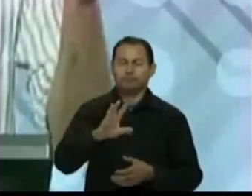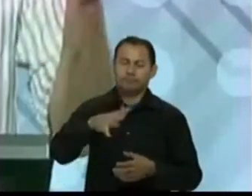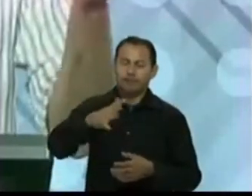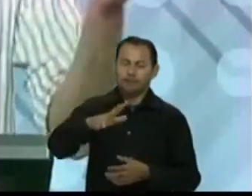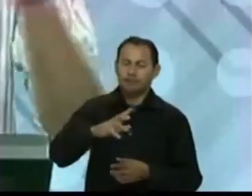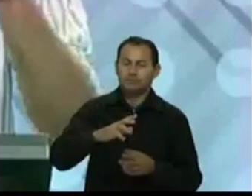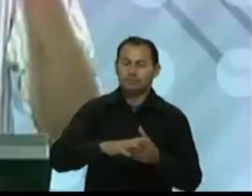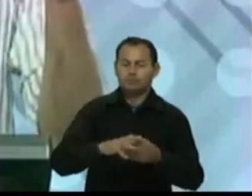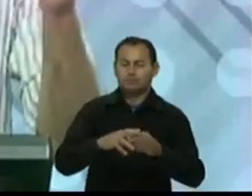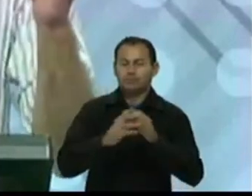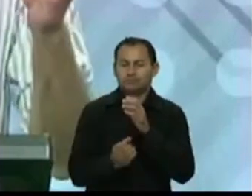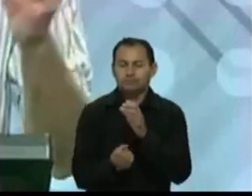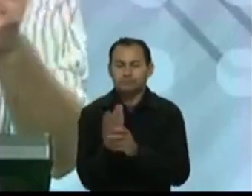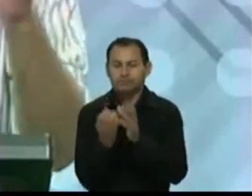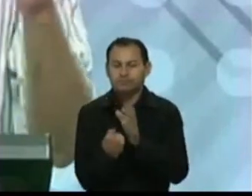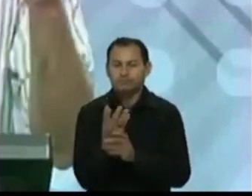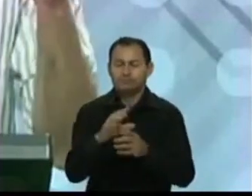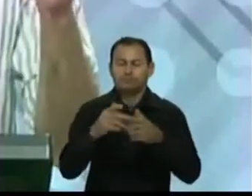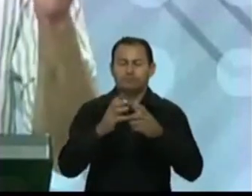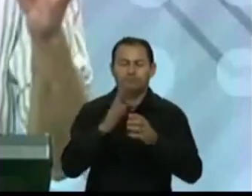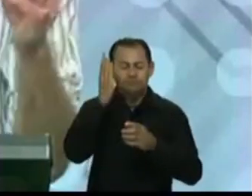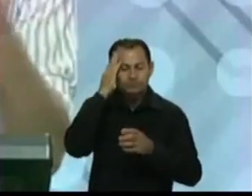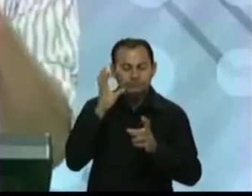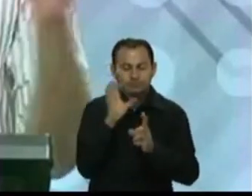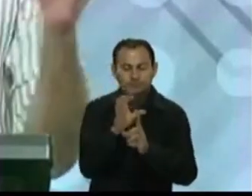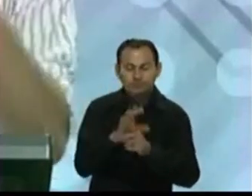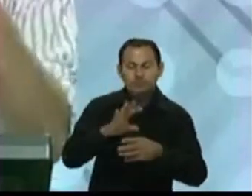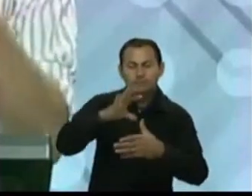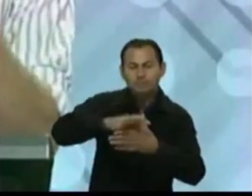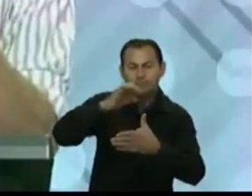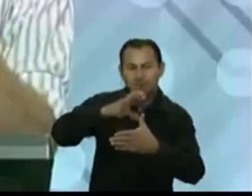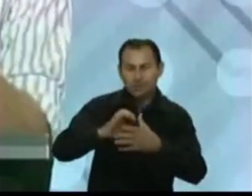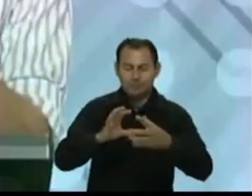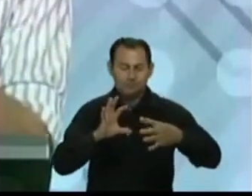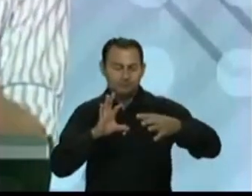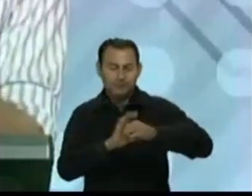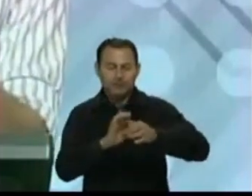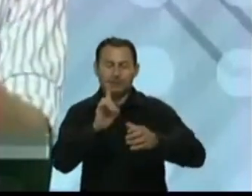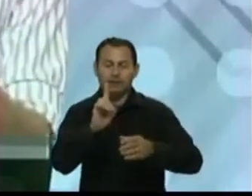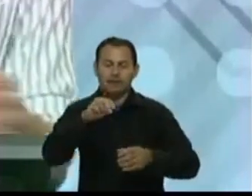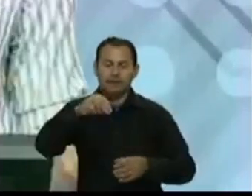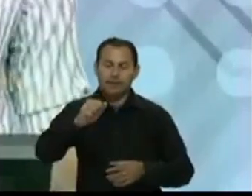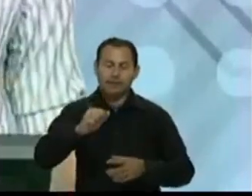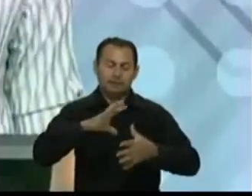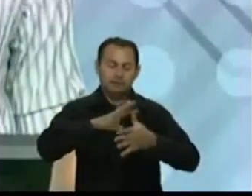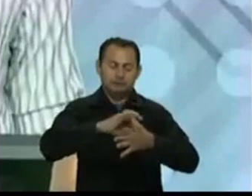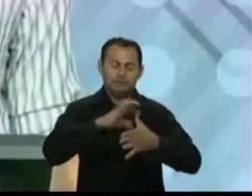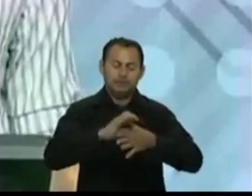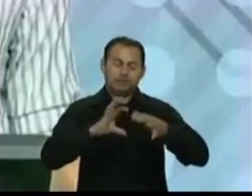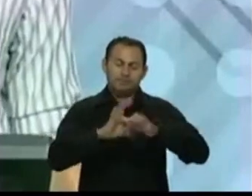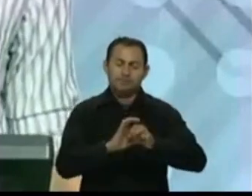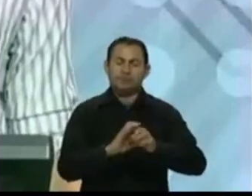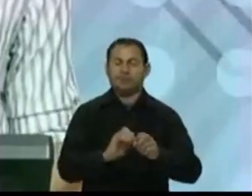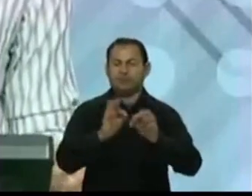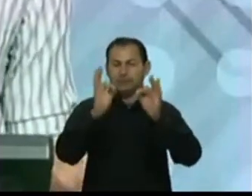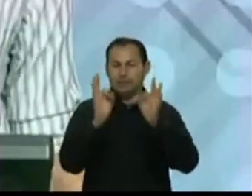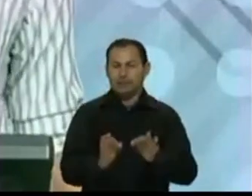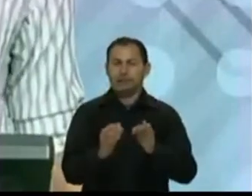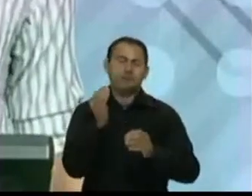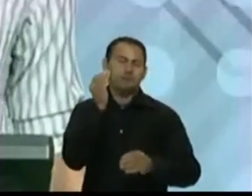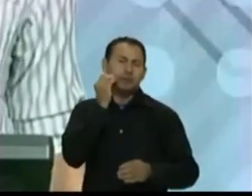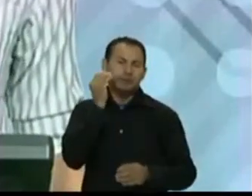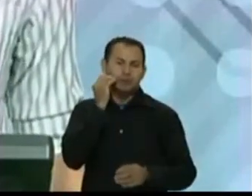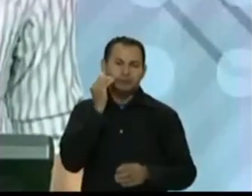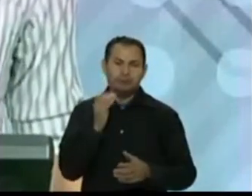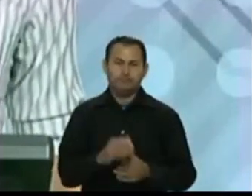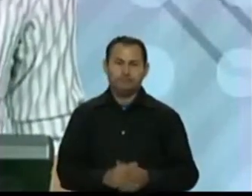talvez, provavelmente, produzindo ou interferindo nessa proteína. Então essa ligação entre DNA e proteína ficou bem clara nesse